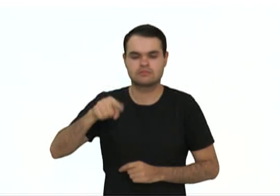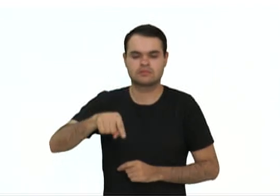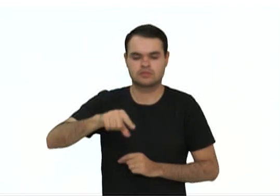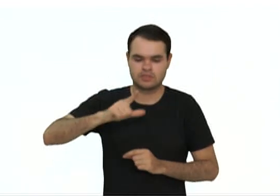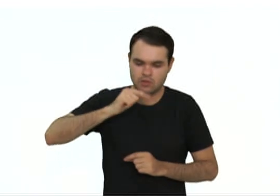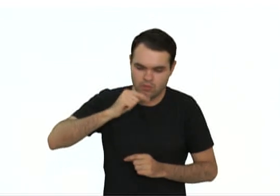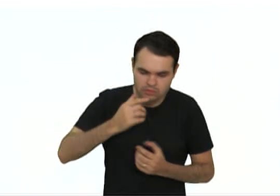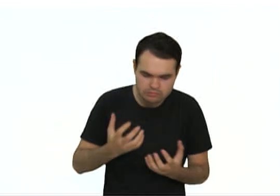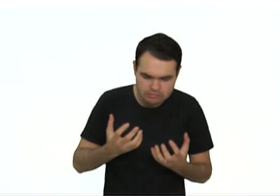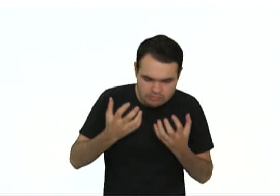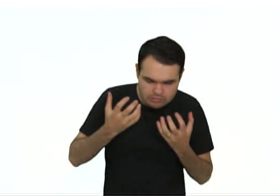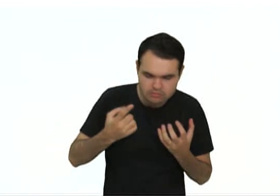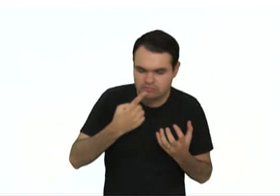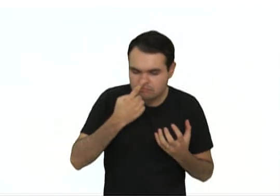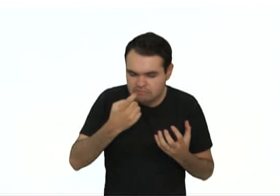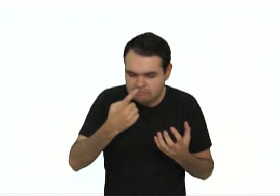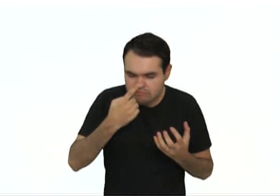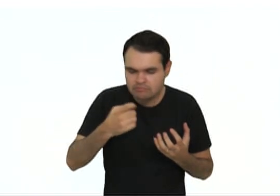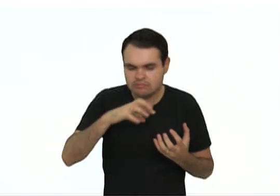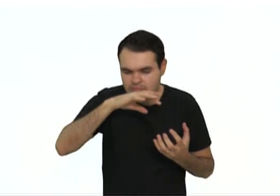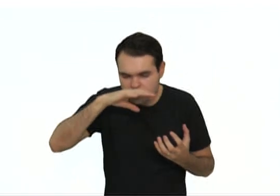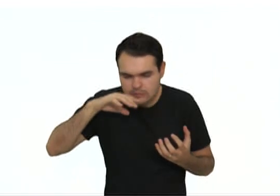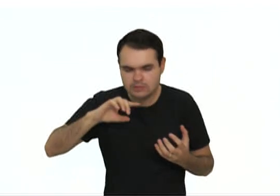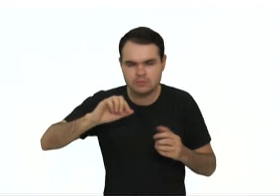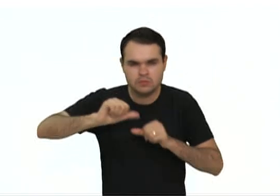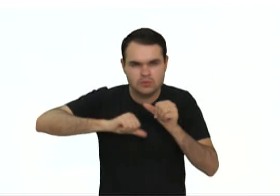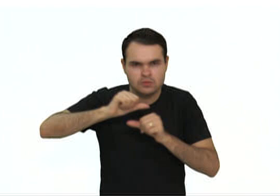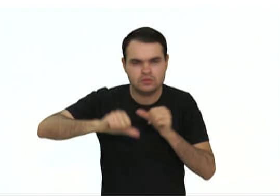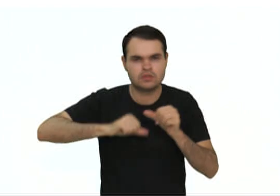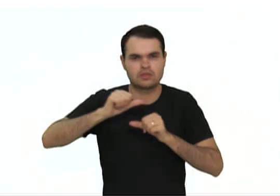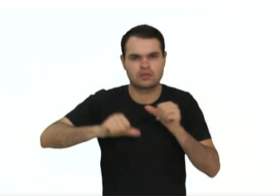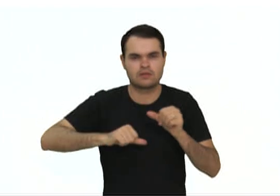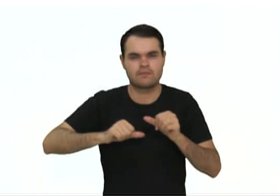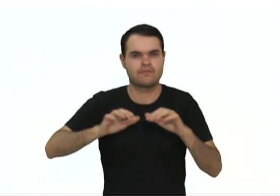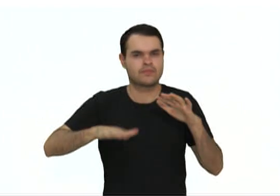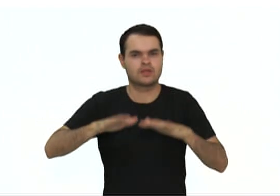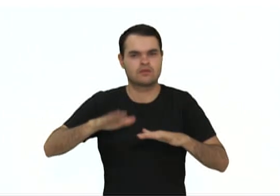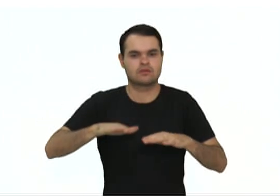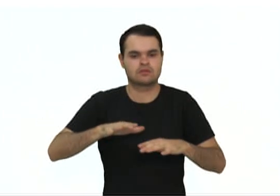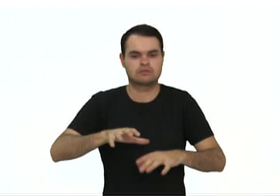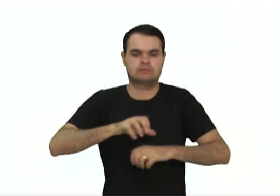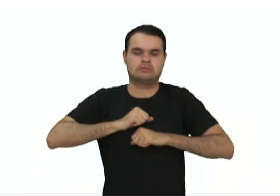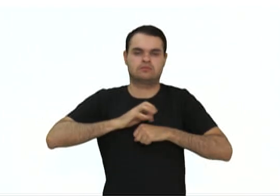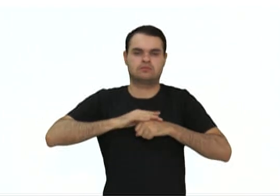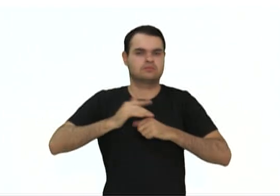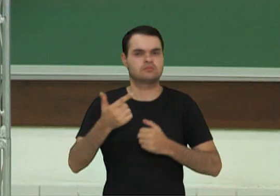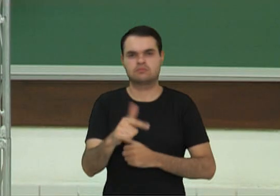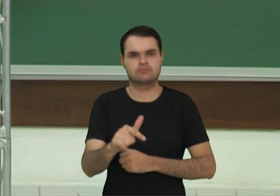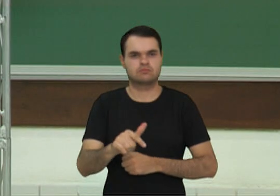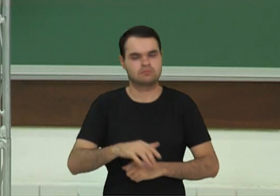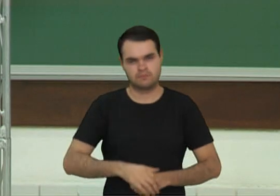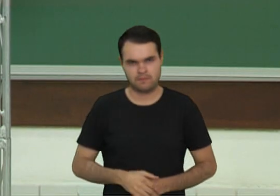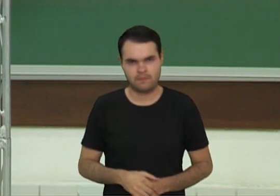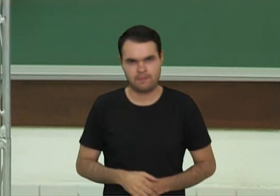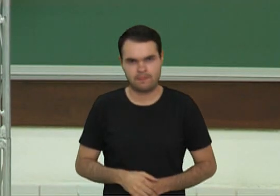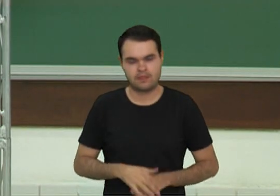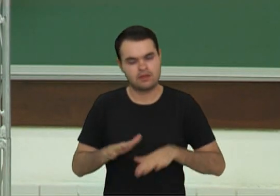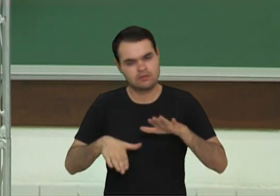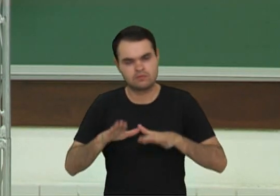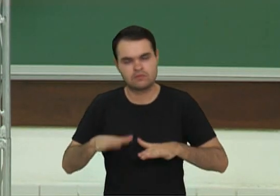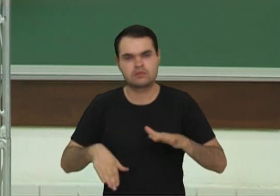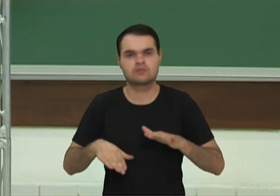alterações na cor, no sabor, no cheiro, nem sempre provoca doenças. Então, quando eu estou falando de